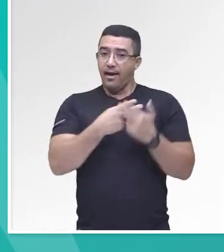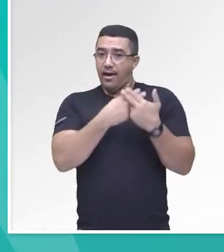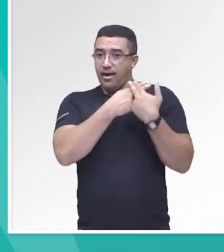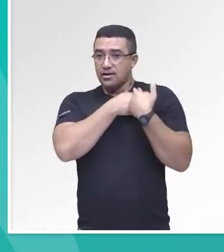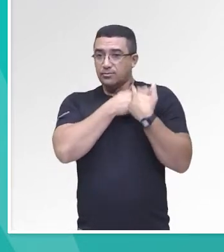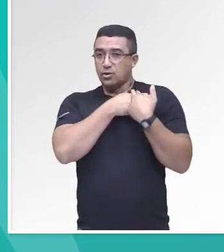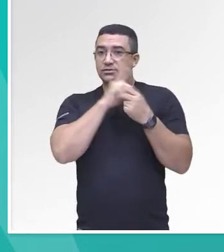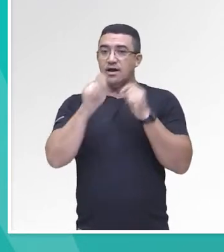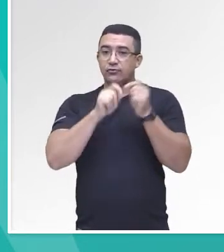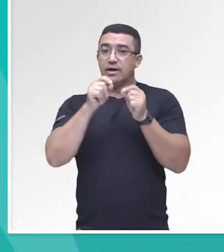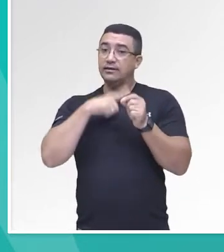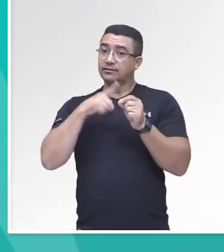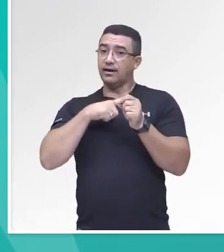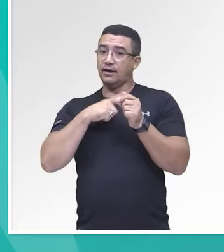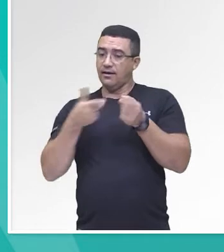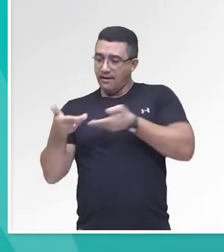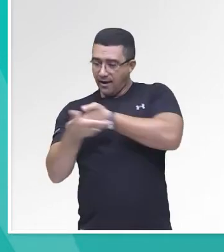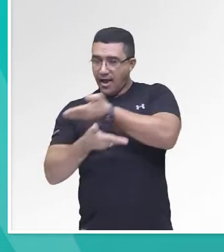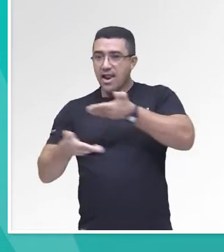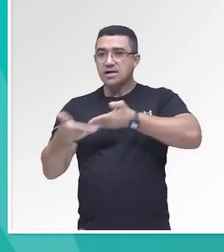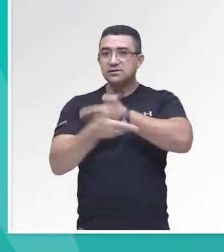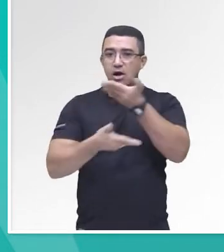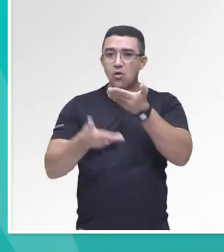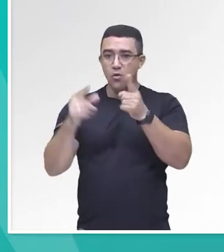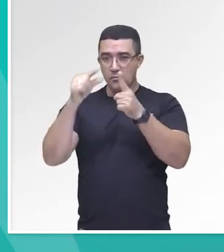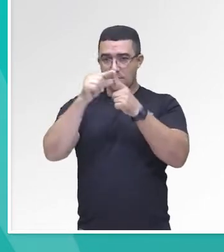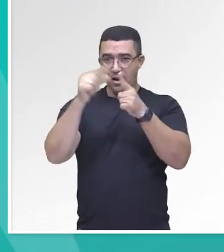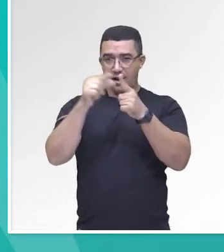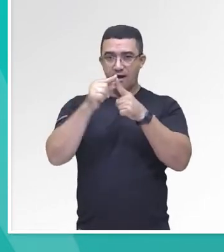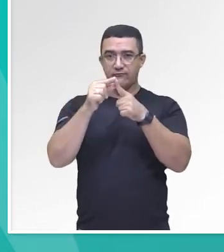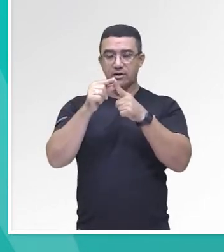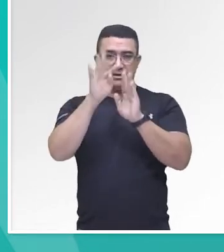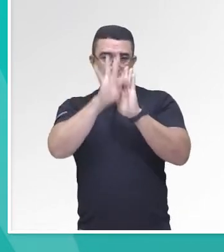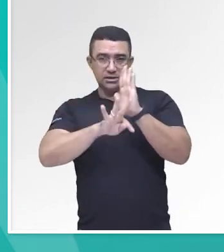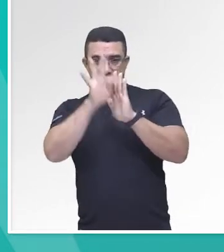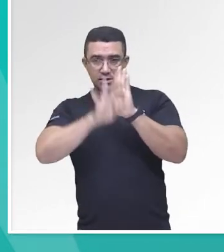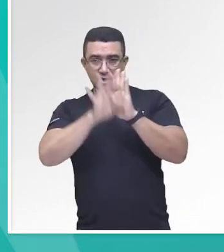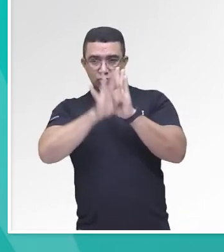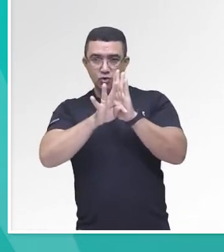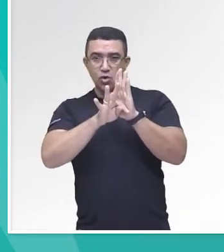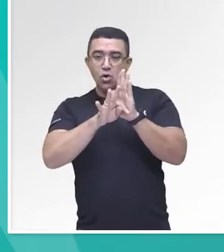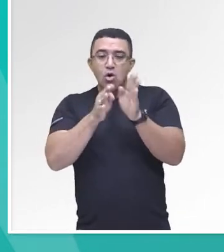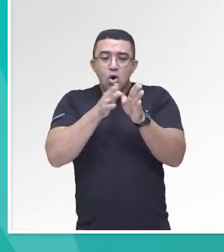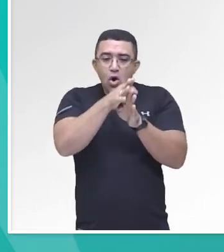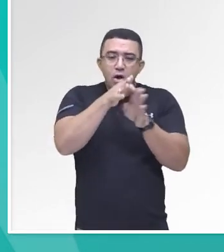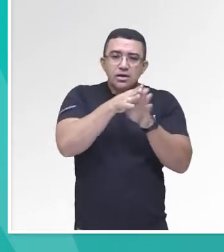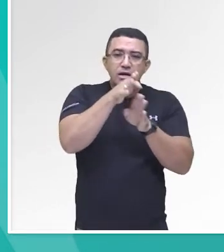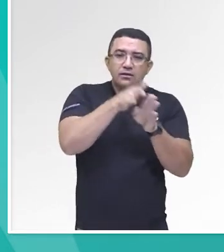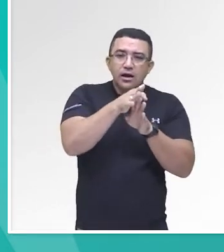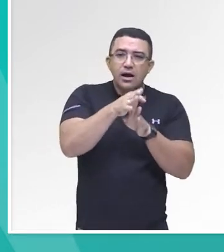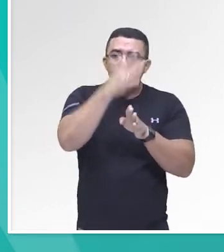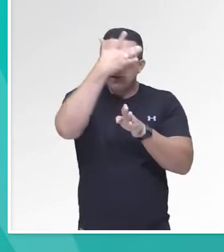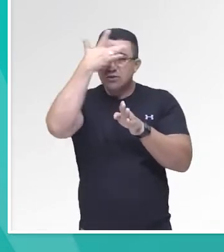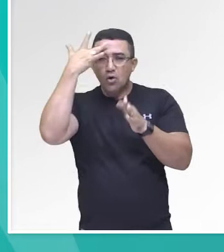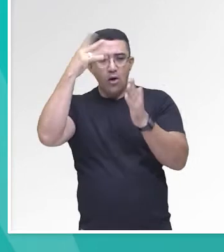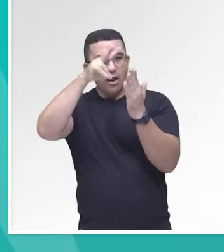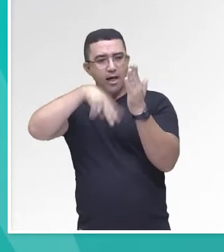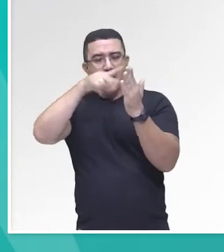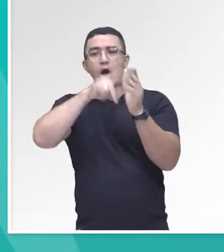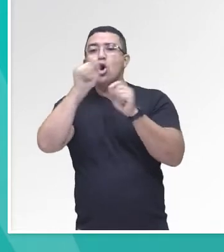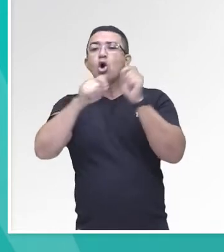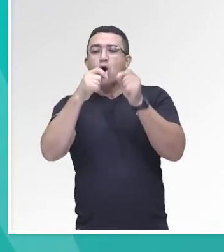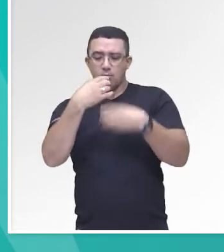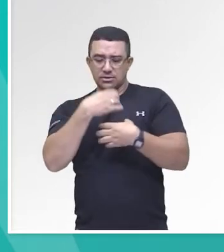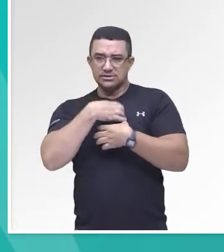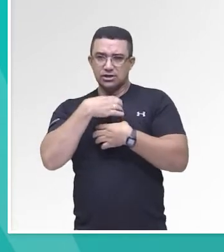criar relações entre o que é dito, de modo a orientar o leitor na construção dos sentidos, né? Então, olhem aqui, a